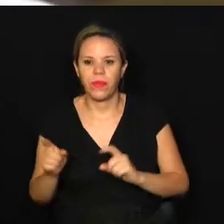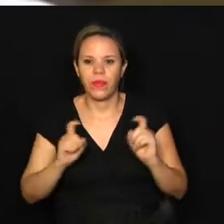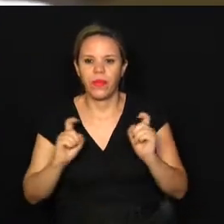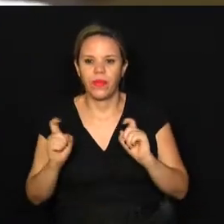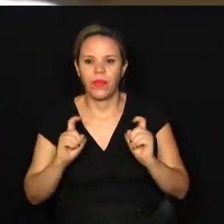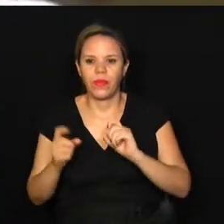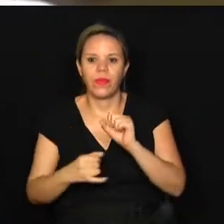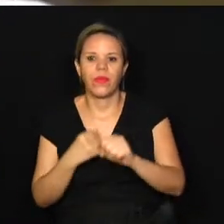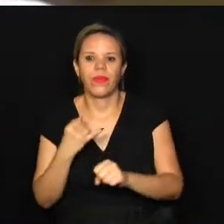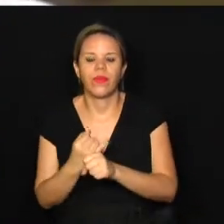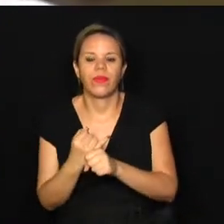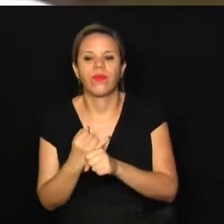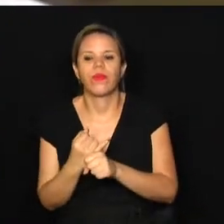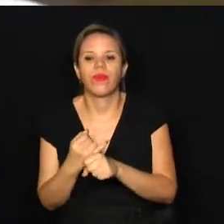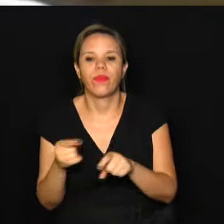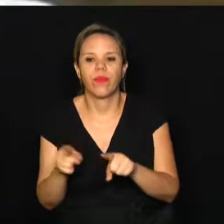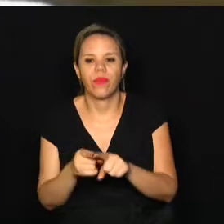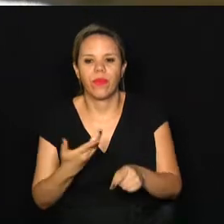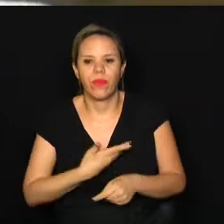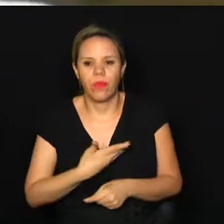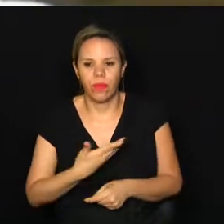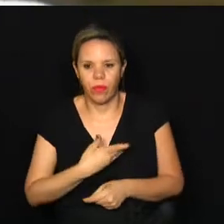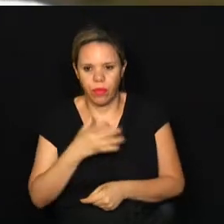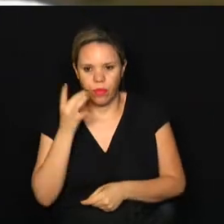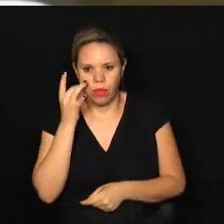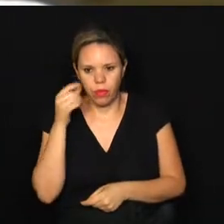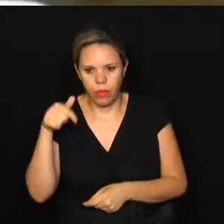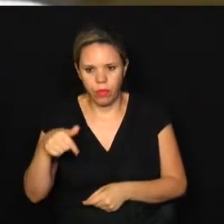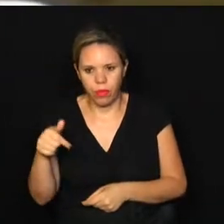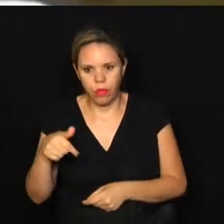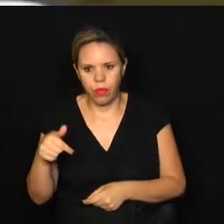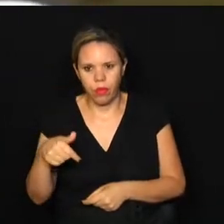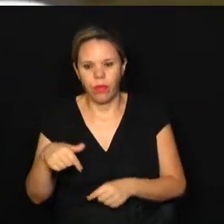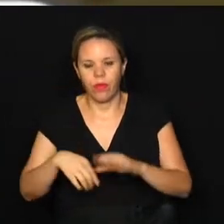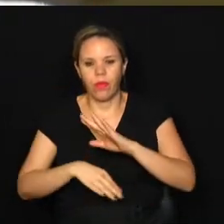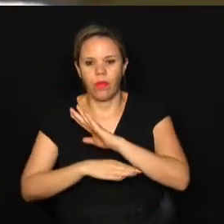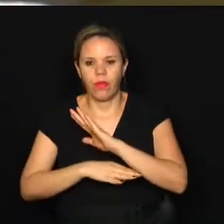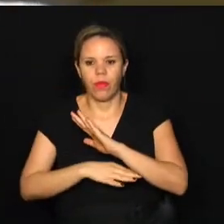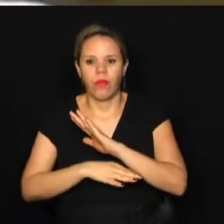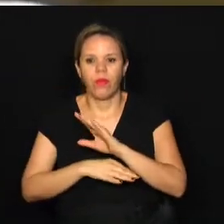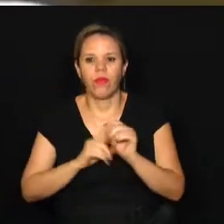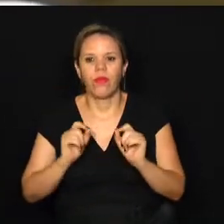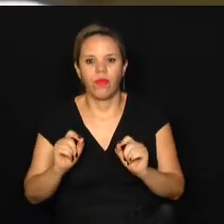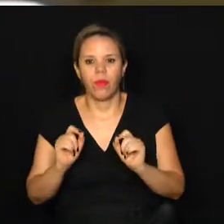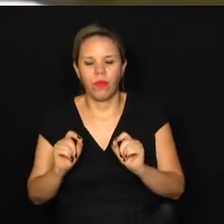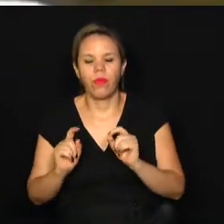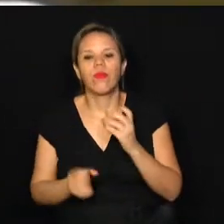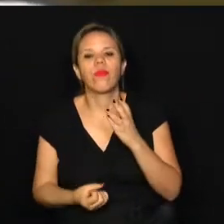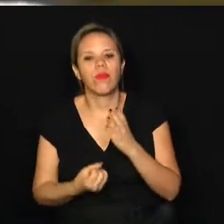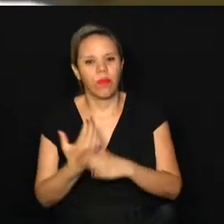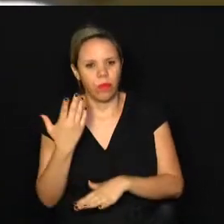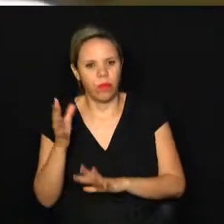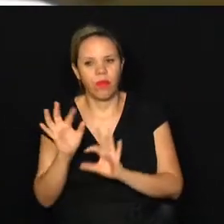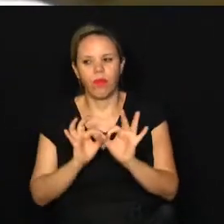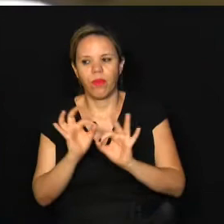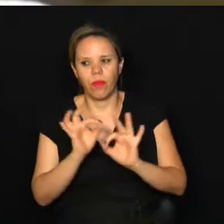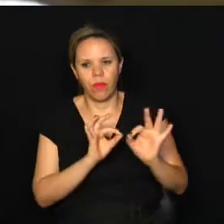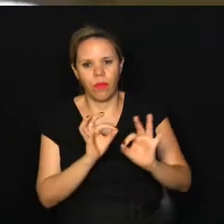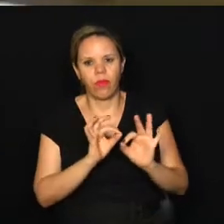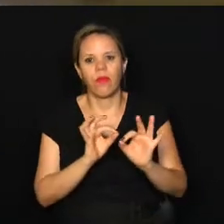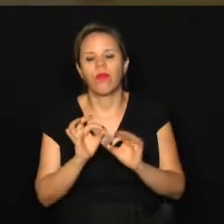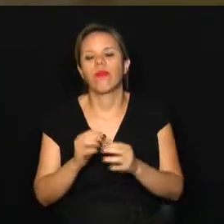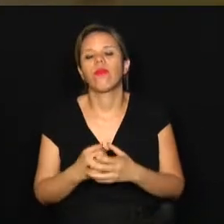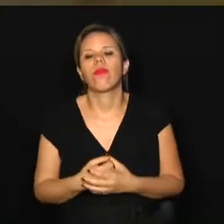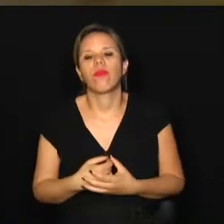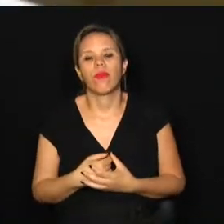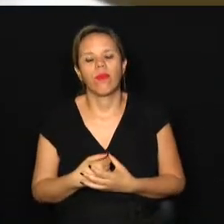online, né? E também aos colegas que estão presentes aqui no Legislativo hoje para que essa audiência possa acontecer. Então, a gente está